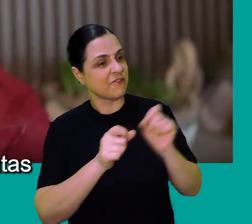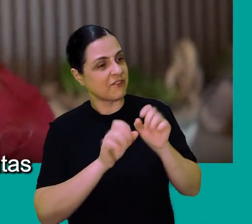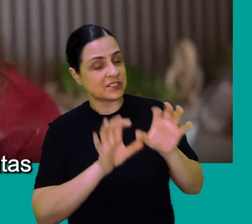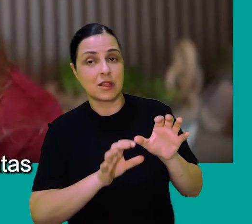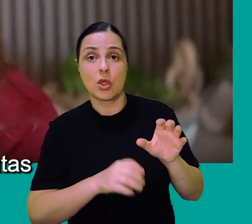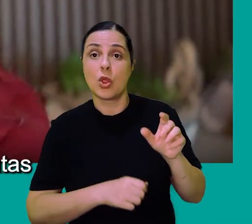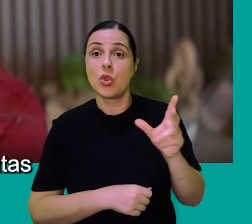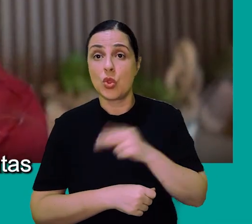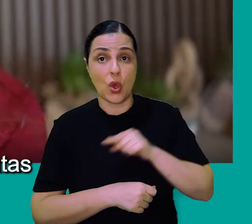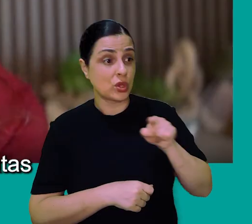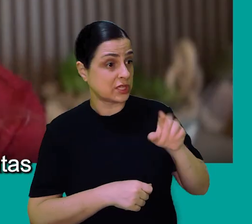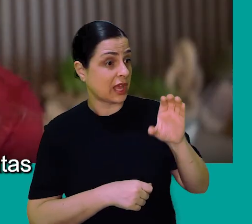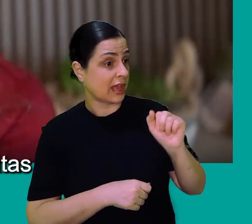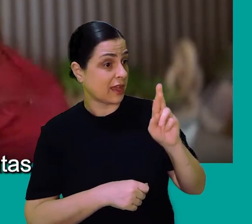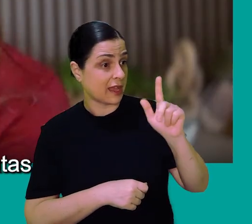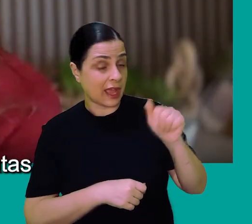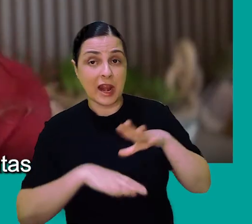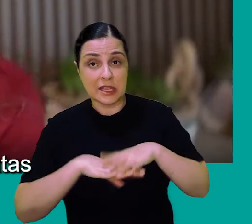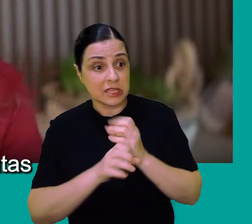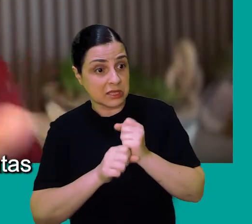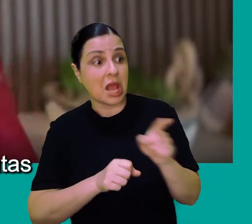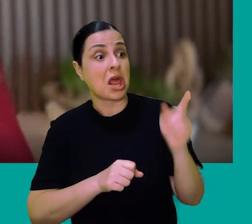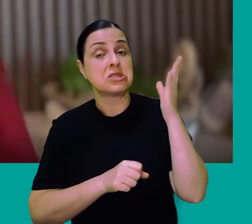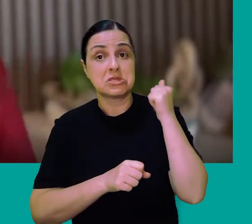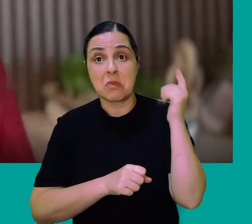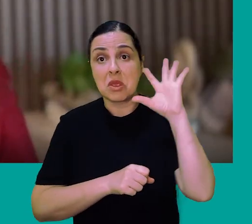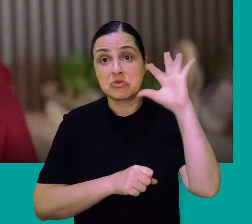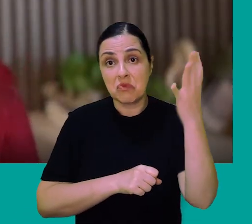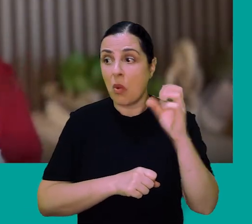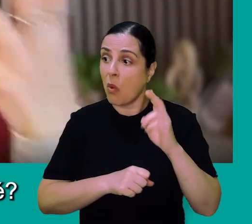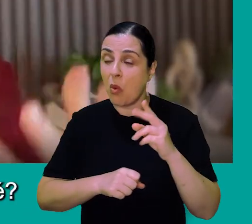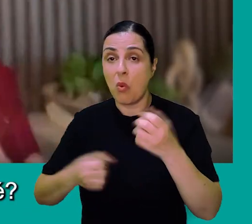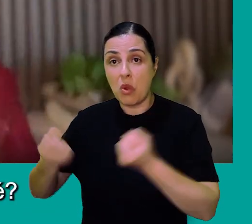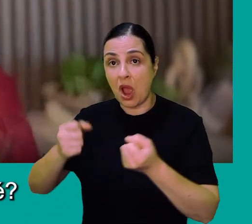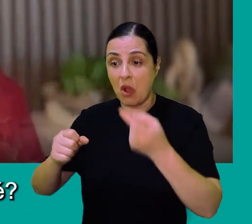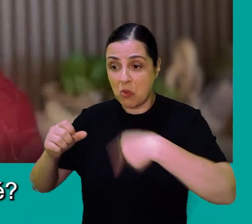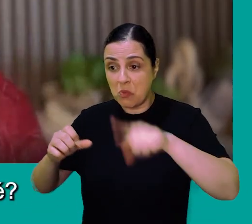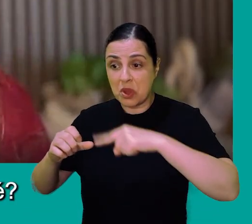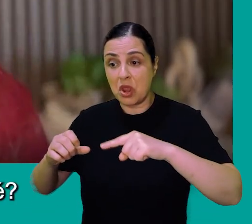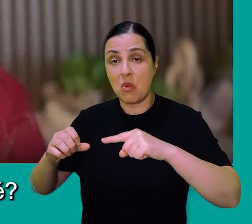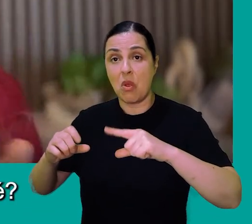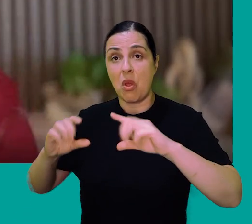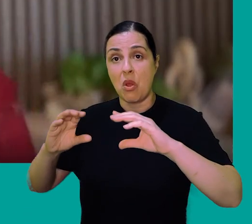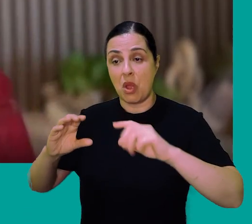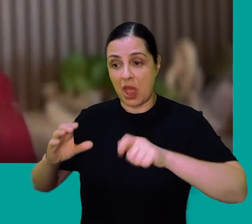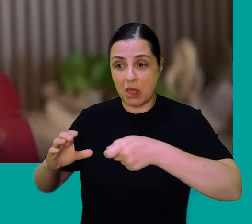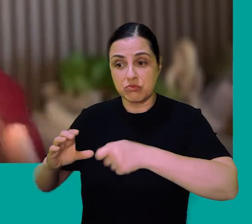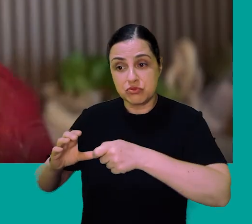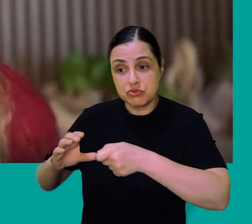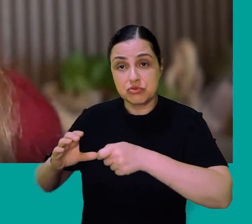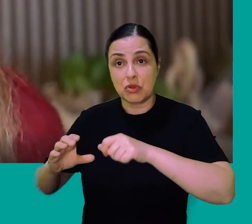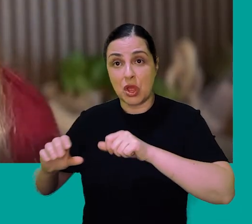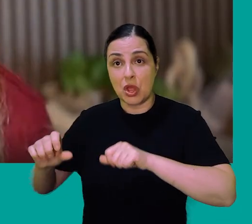resolveu um super problema de exatas, ou ela trocou o pneu do carro. Nossa, e aí eu faço aquele comentário, né? Tipo,